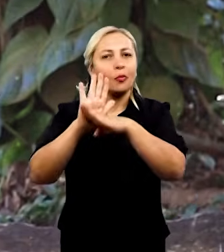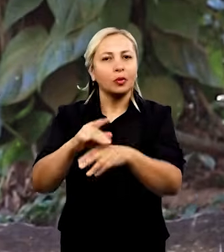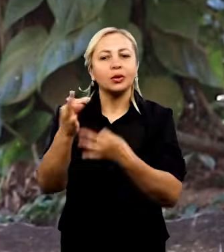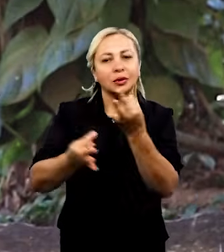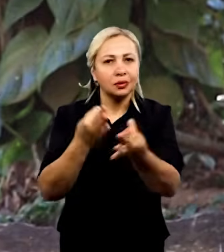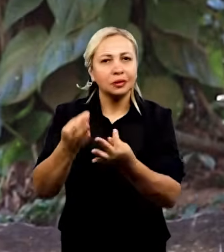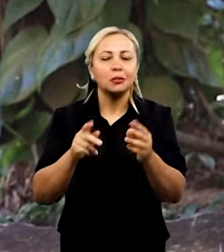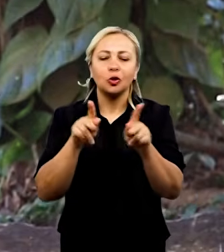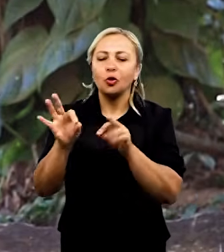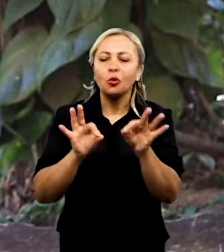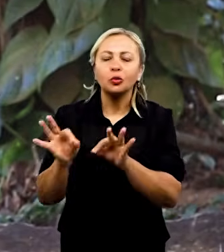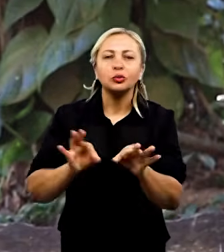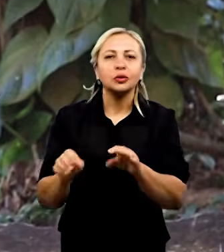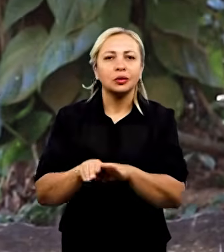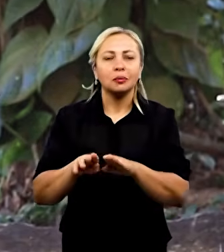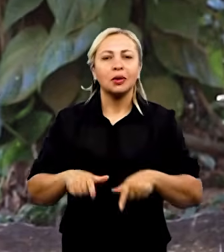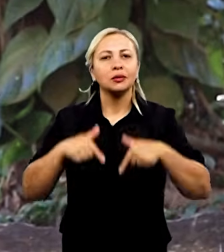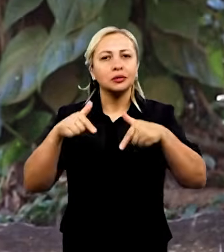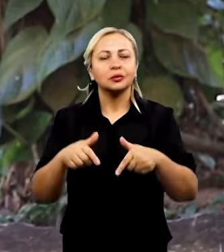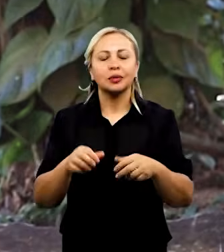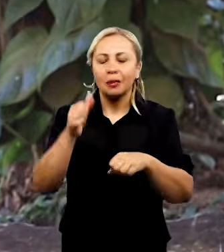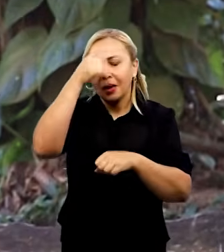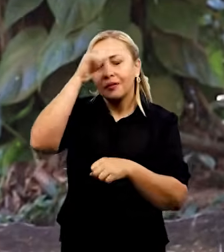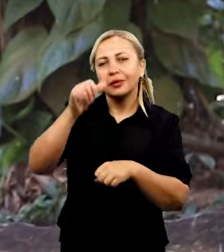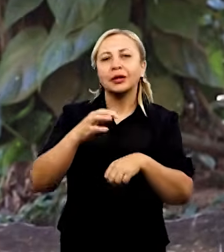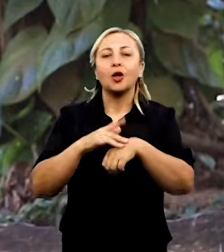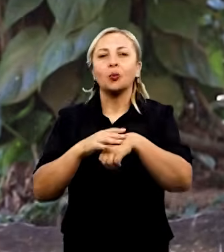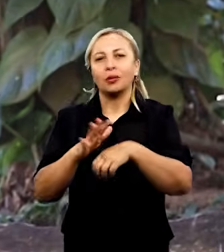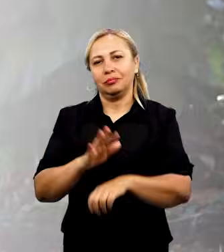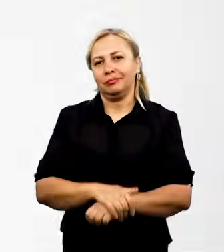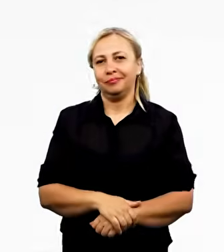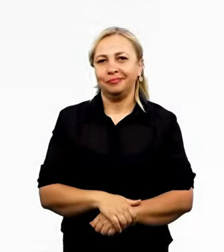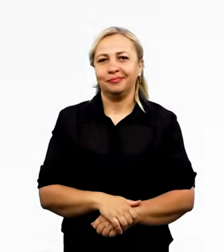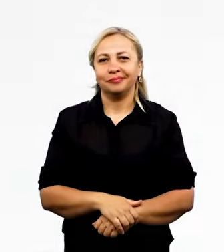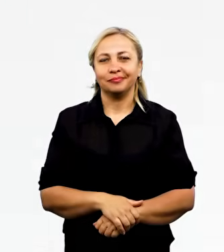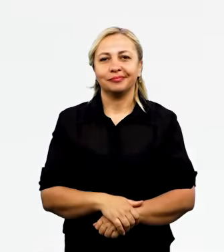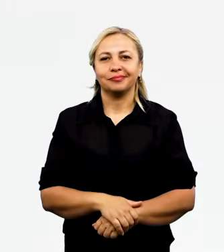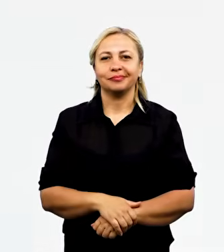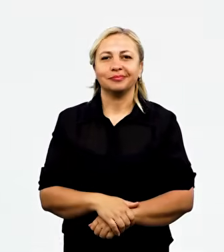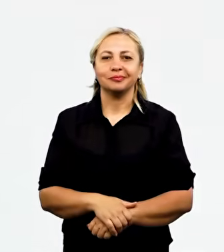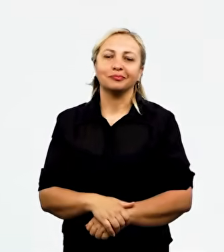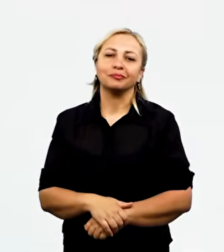tratamentos e no planejamento de ações preventivas. Confira.